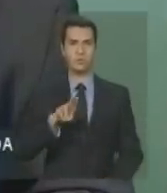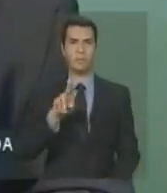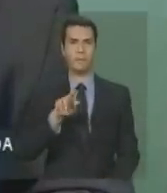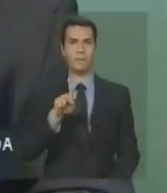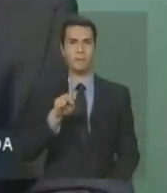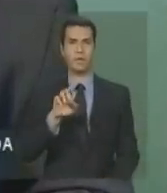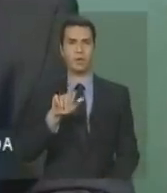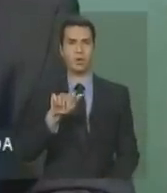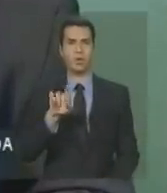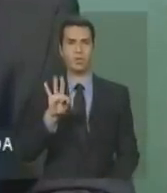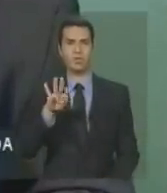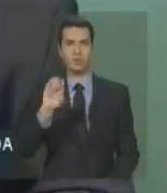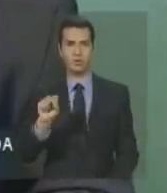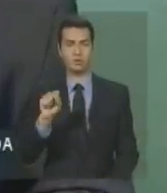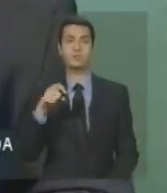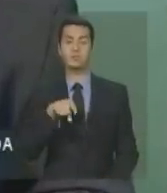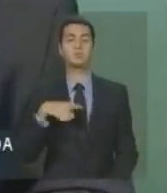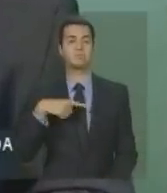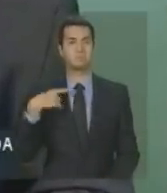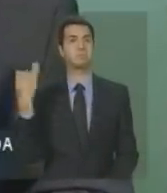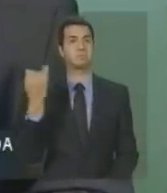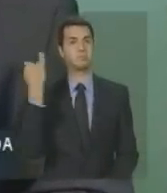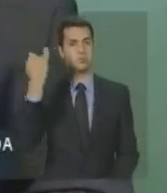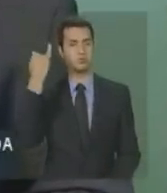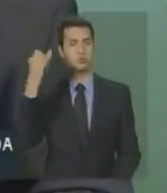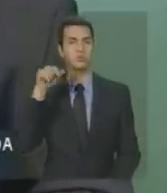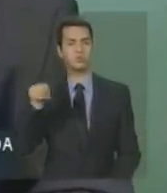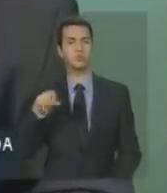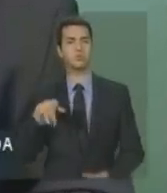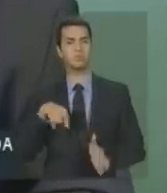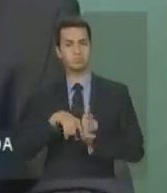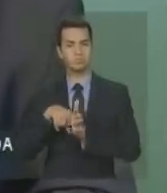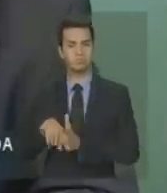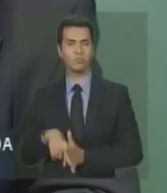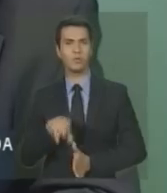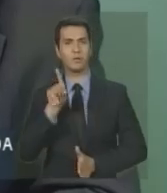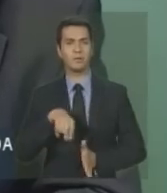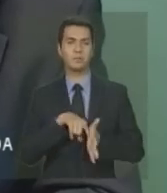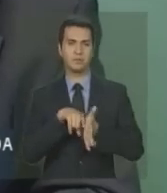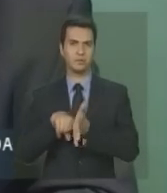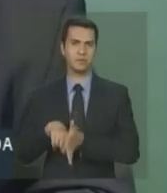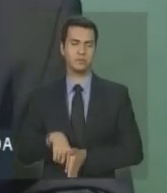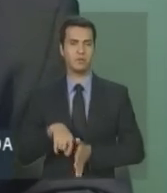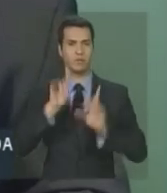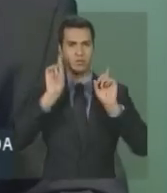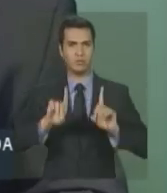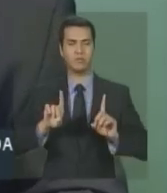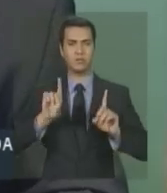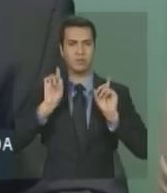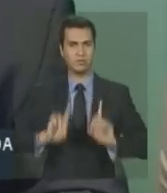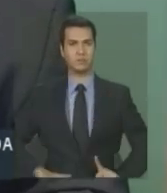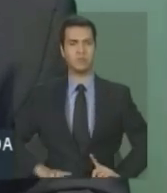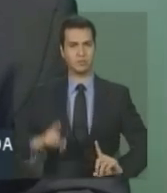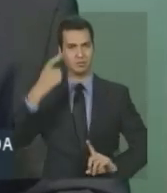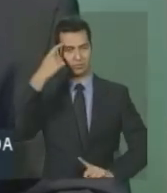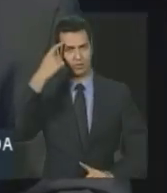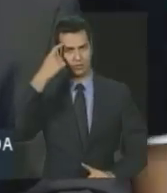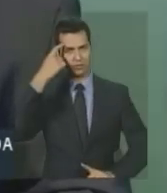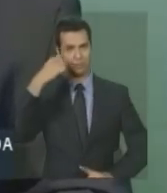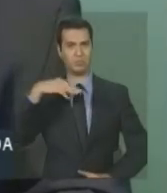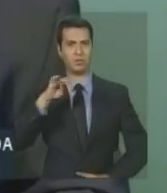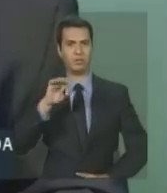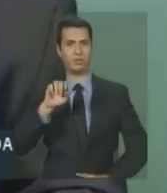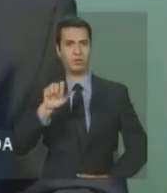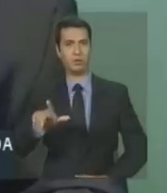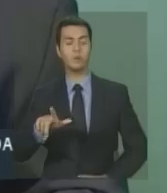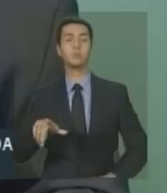principais centros de neurodesenvolvimento intelectual no nosso país nós inauguramos em fevereiro desse ano